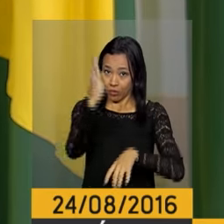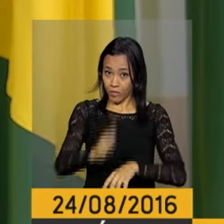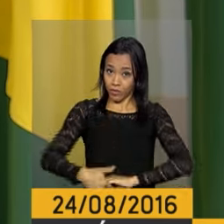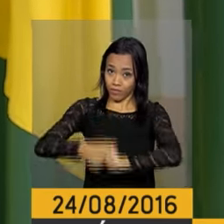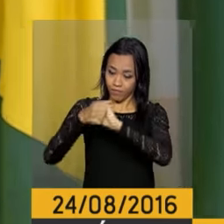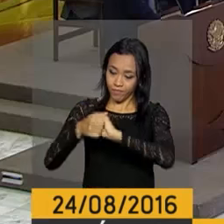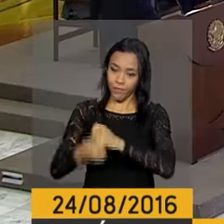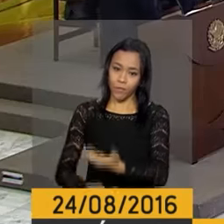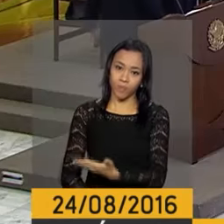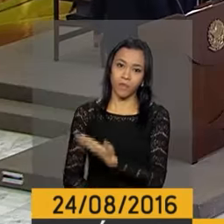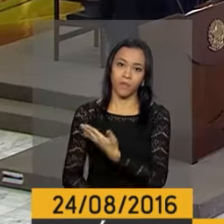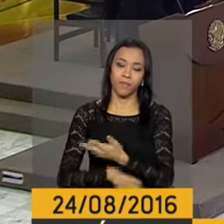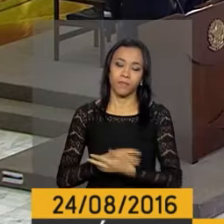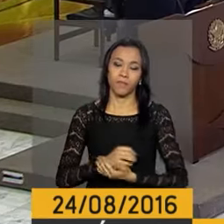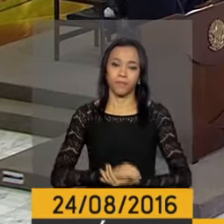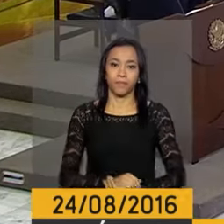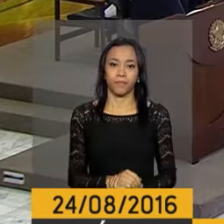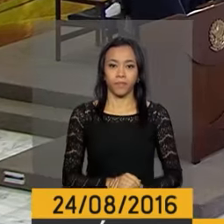cumprimentos,